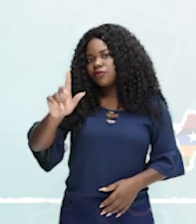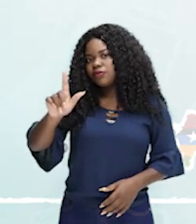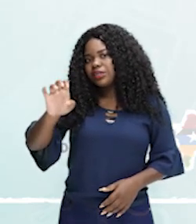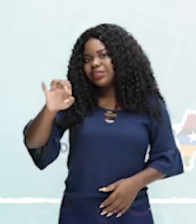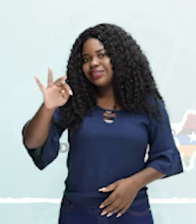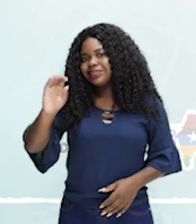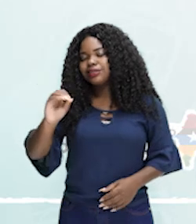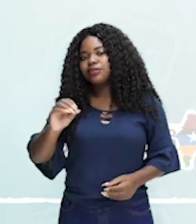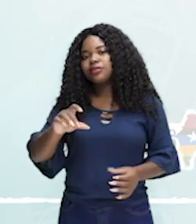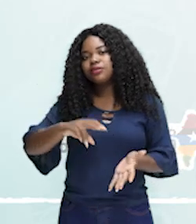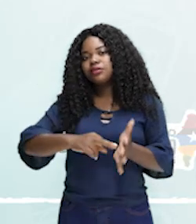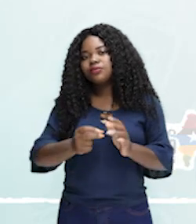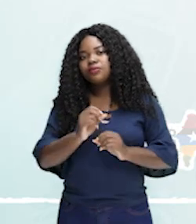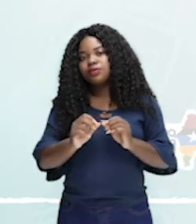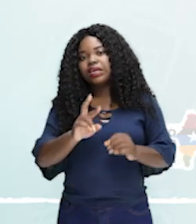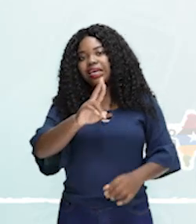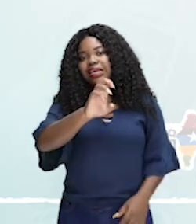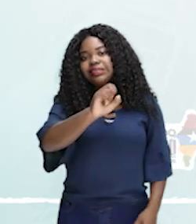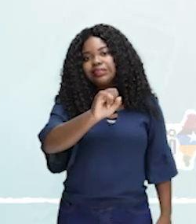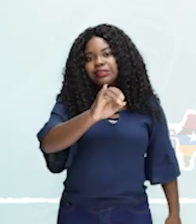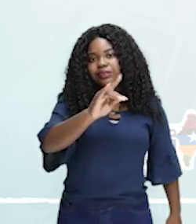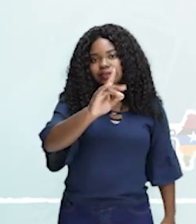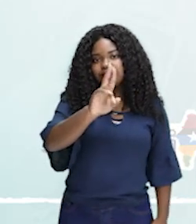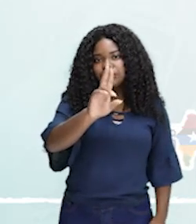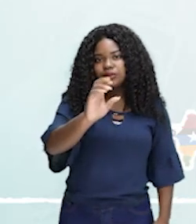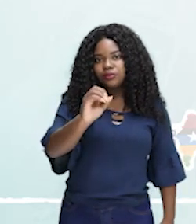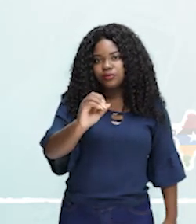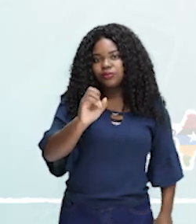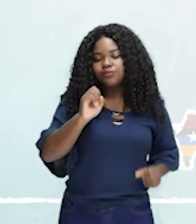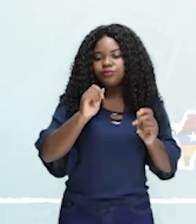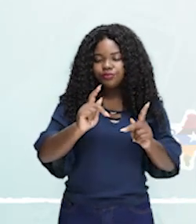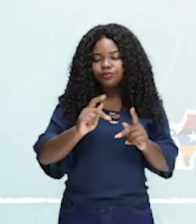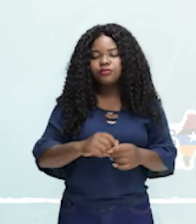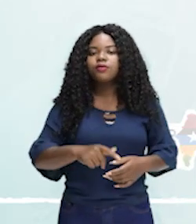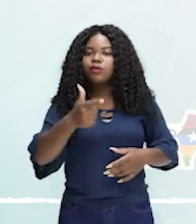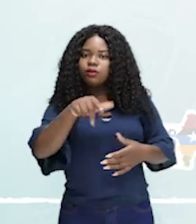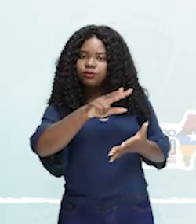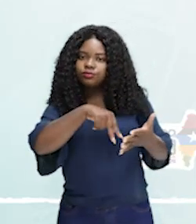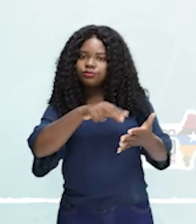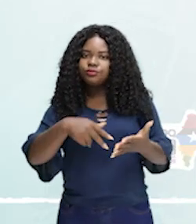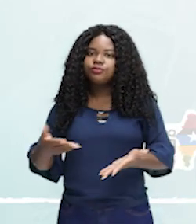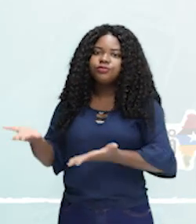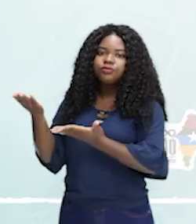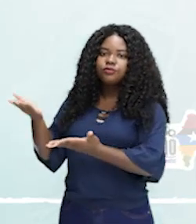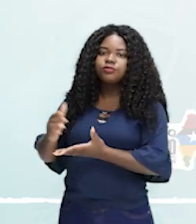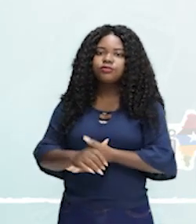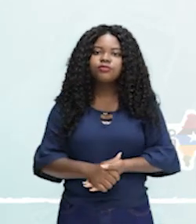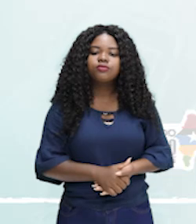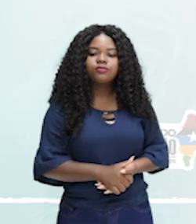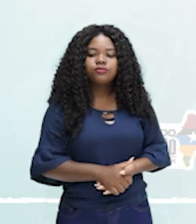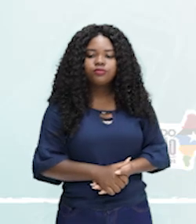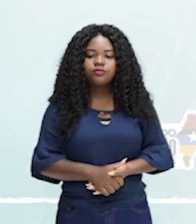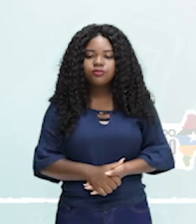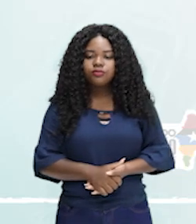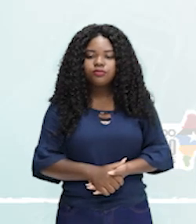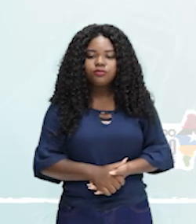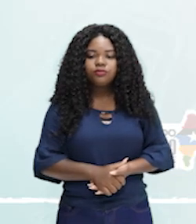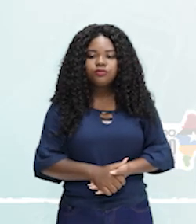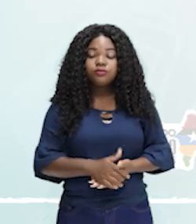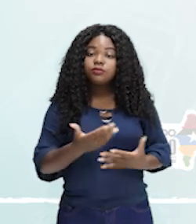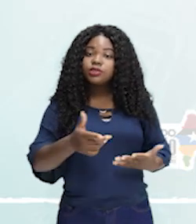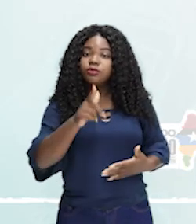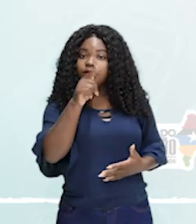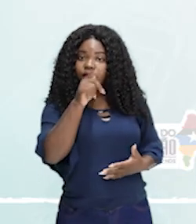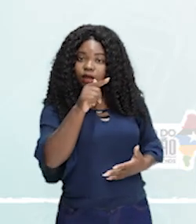bem? O qual continha ácido sulfúrico. Então, as águas daquele rio, né,